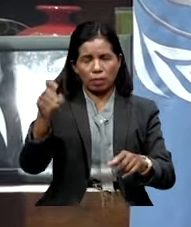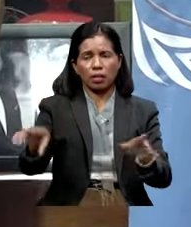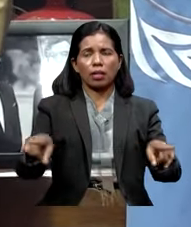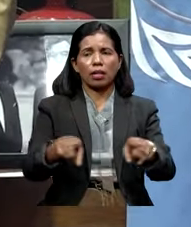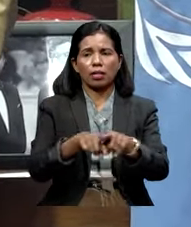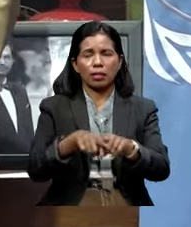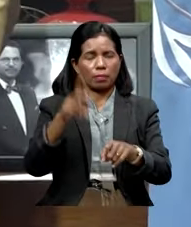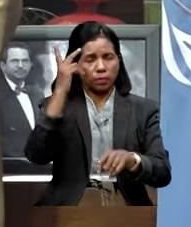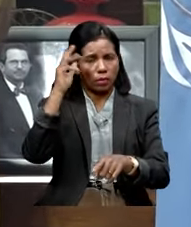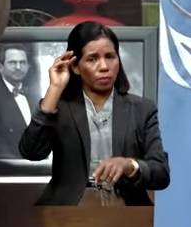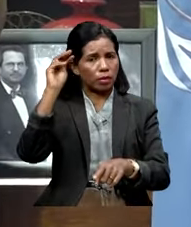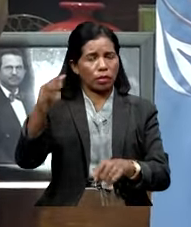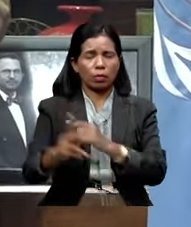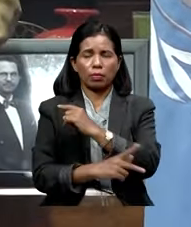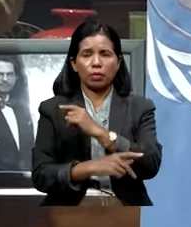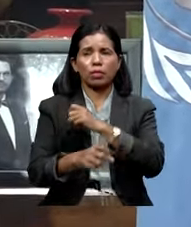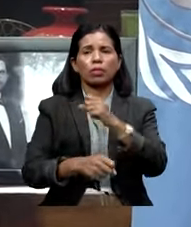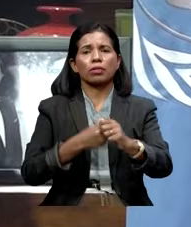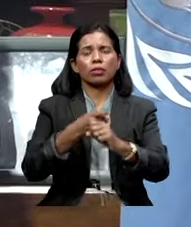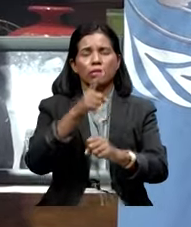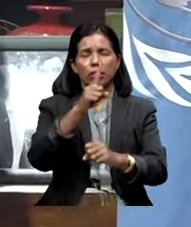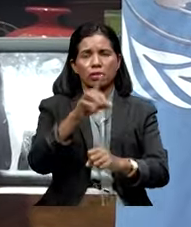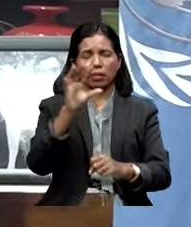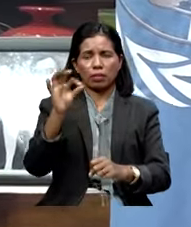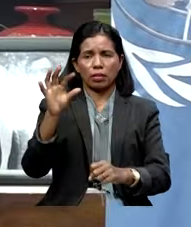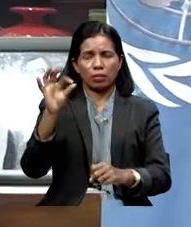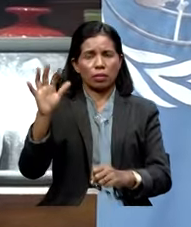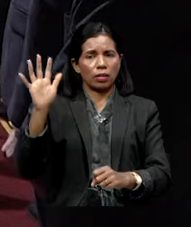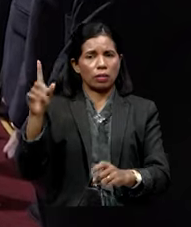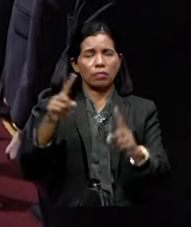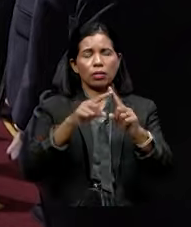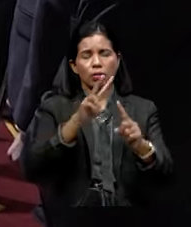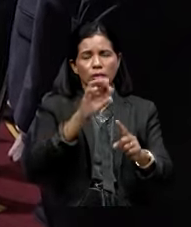de primeiro-ministro de Portugal, o Citinang Rimuida Tussiasia no Resen Lima, Torim Guarrua,